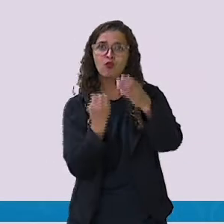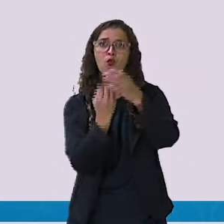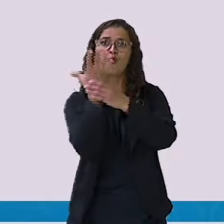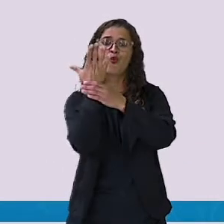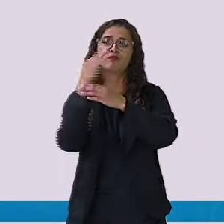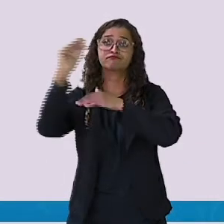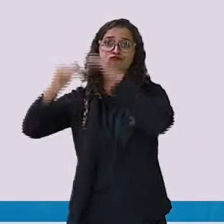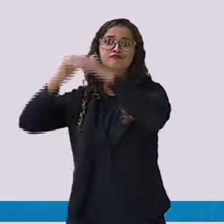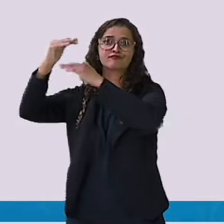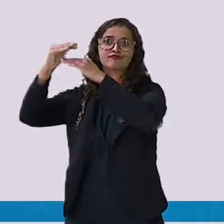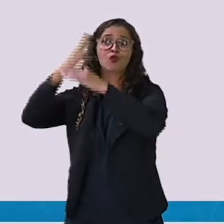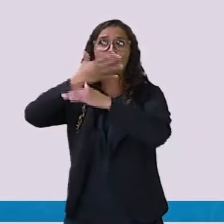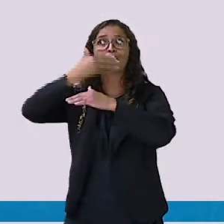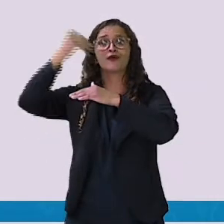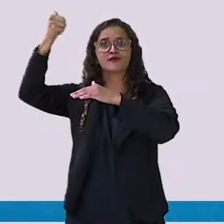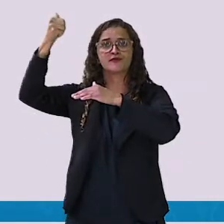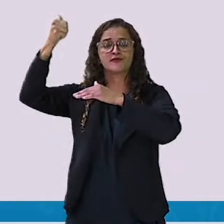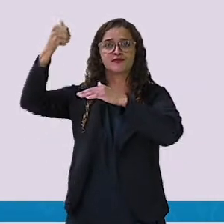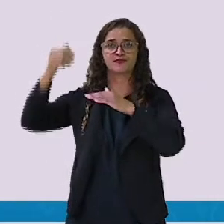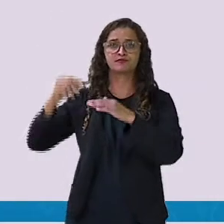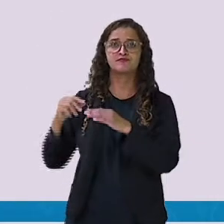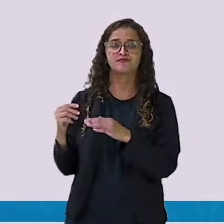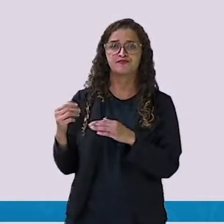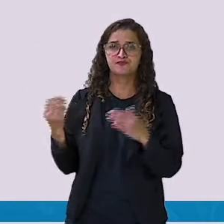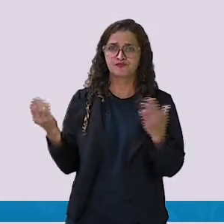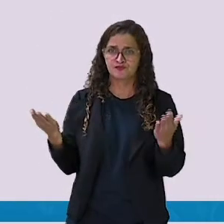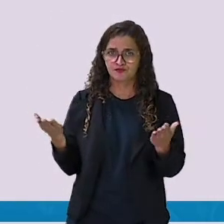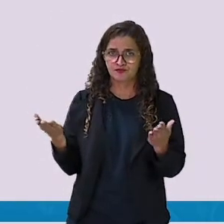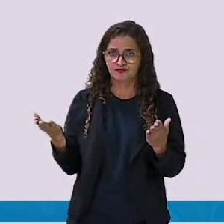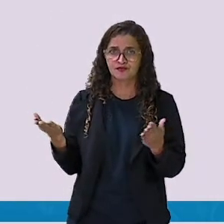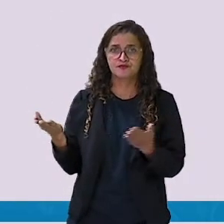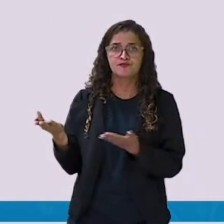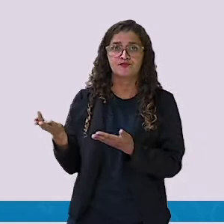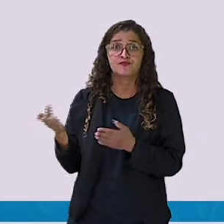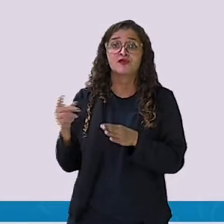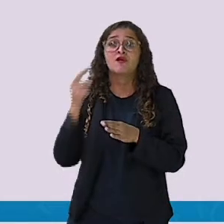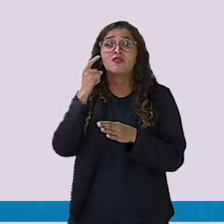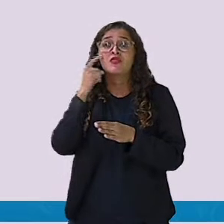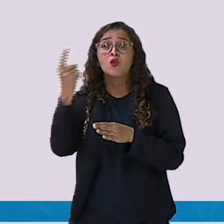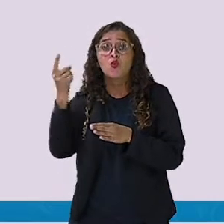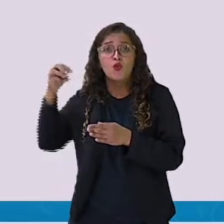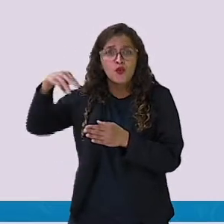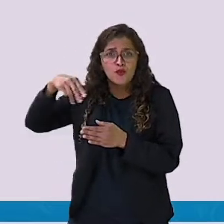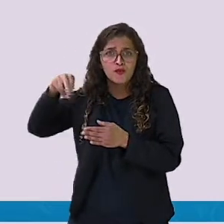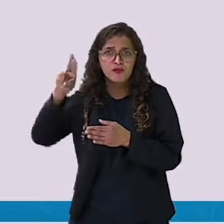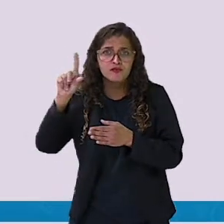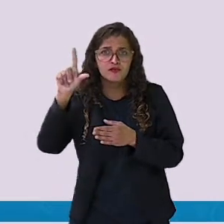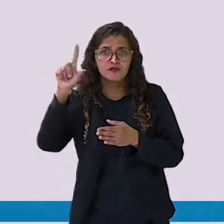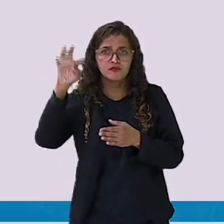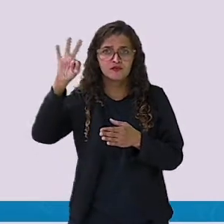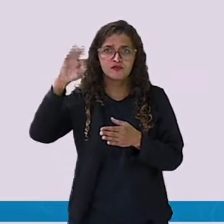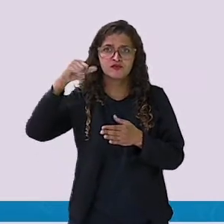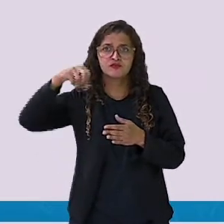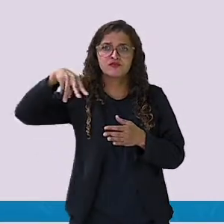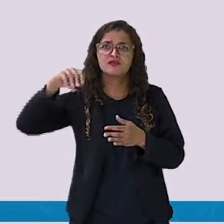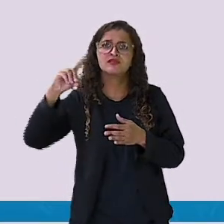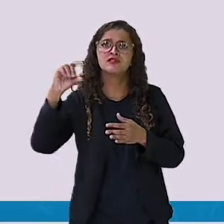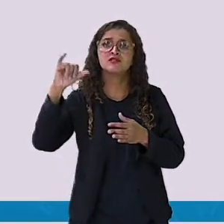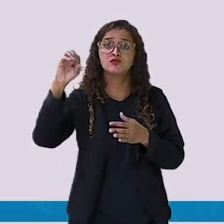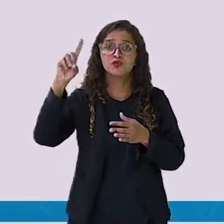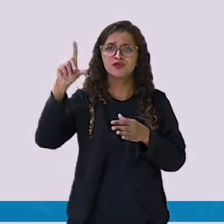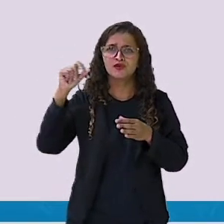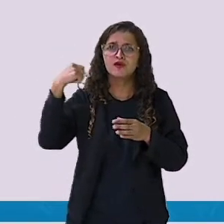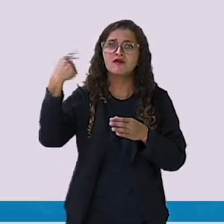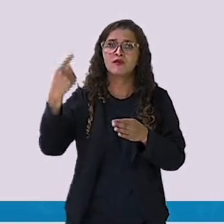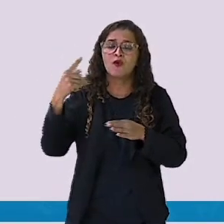E a multinacional é a empresa que produz, vende ou somente vende seus produtos em